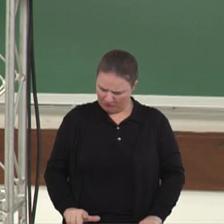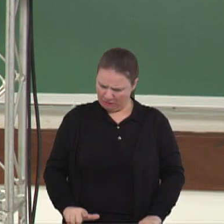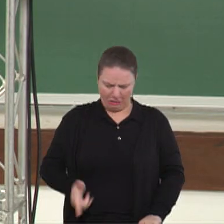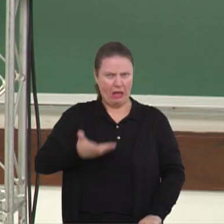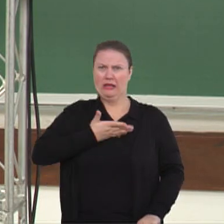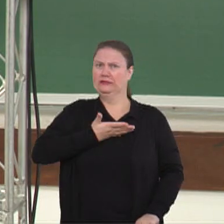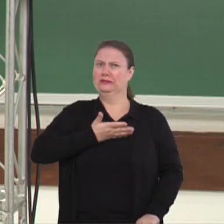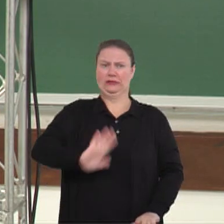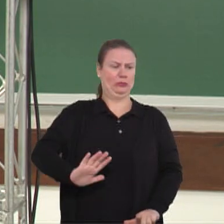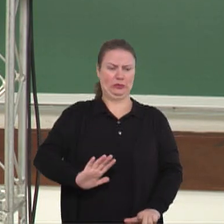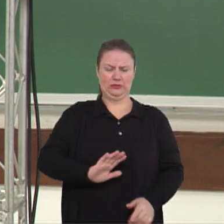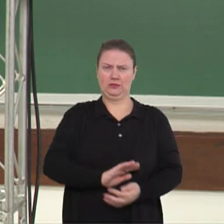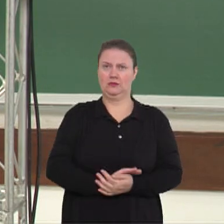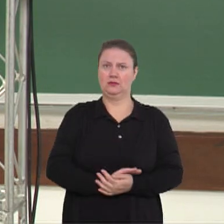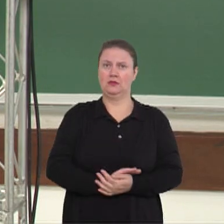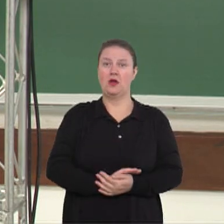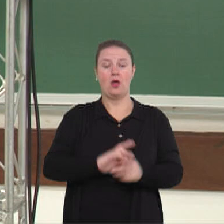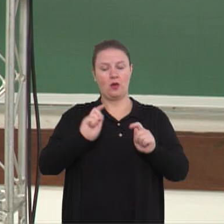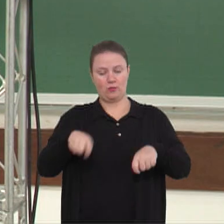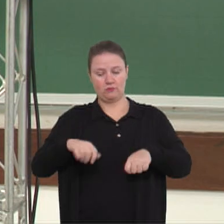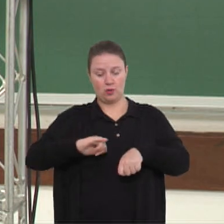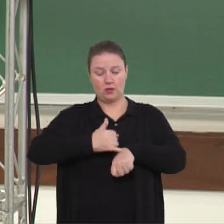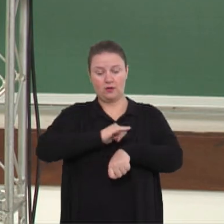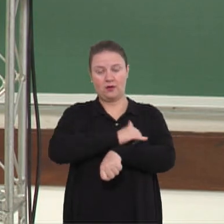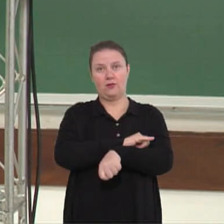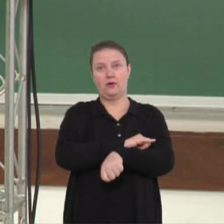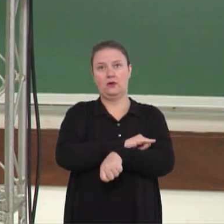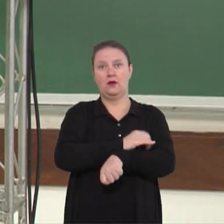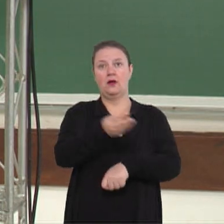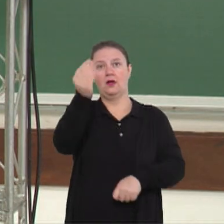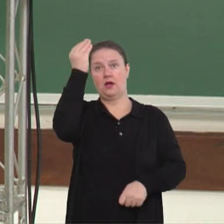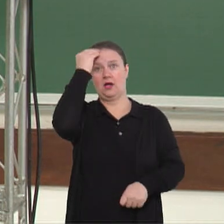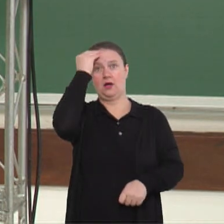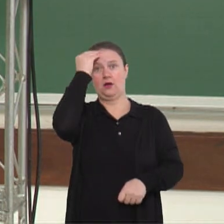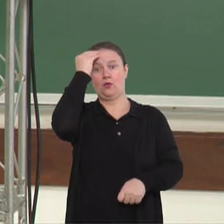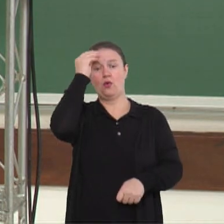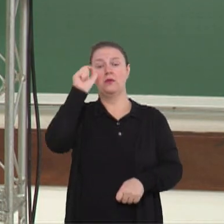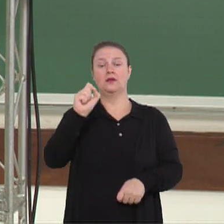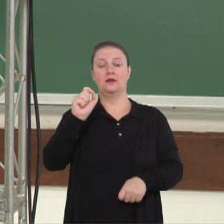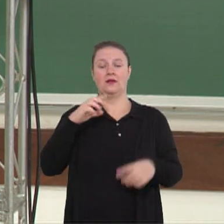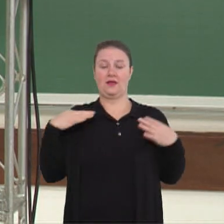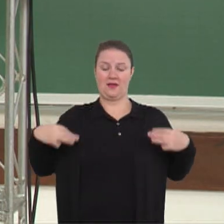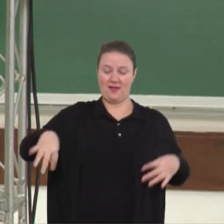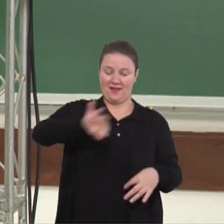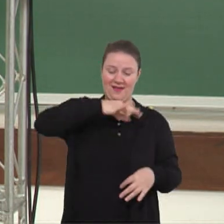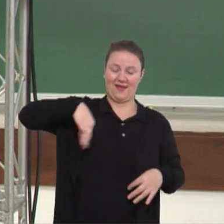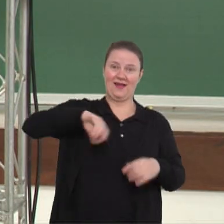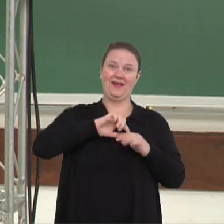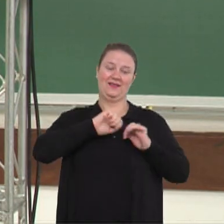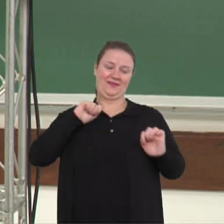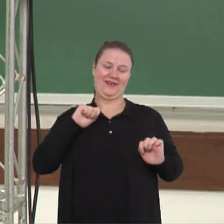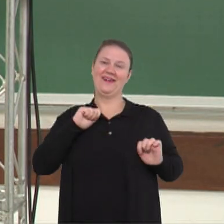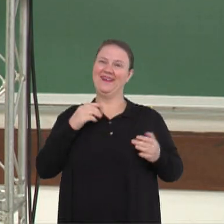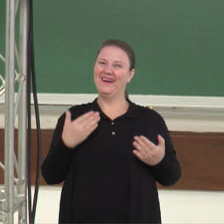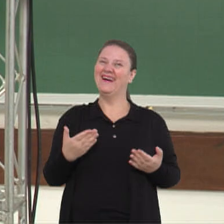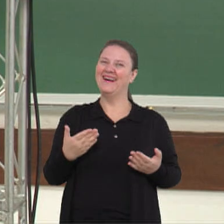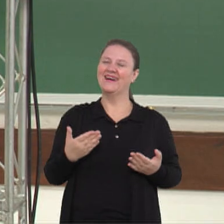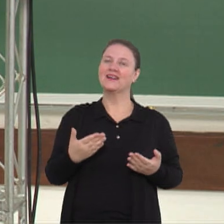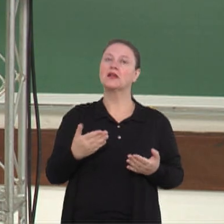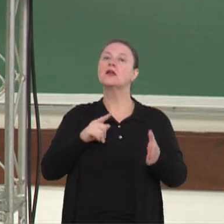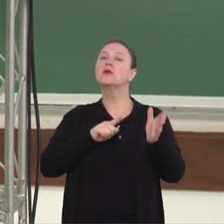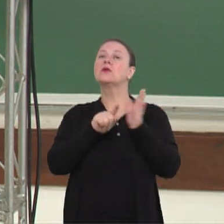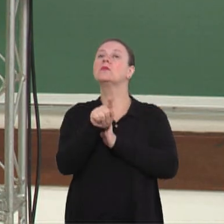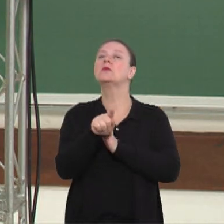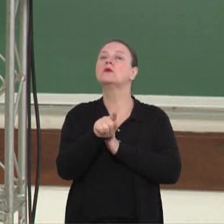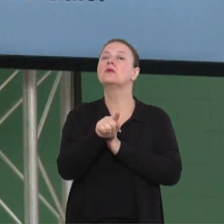gostando possivelmente ela engordou só que ela tá jogando a culpa em quem na toalha agora pergunta que eu quero fazer é